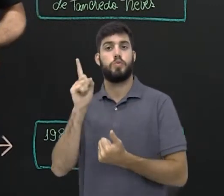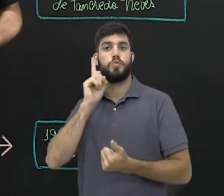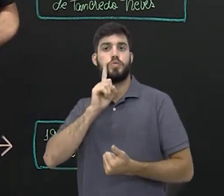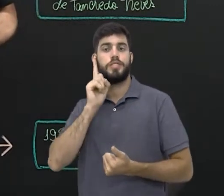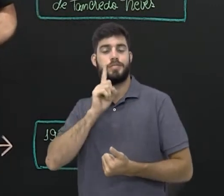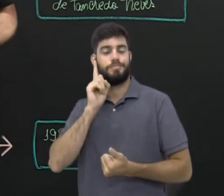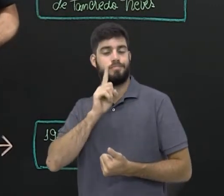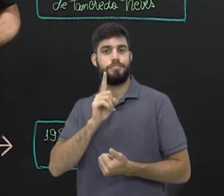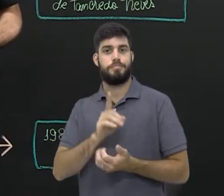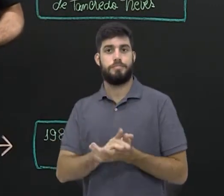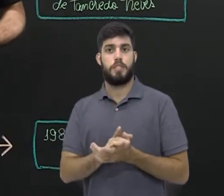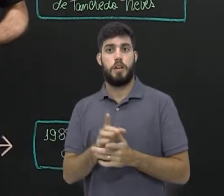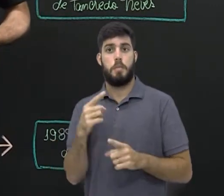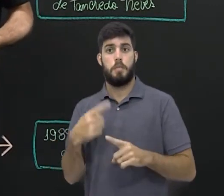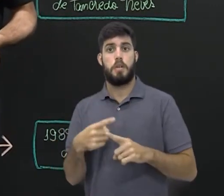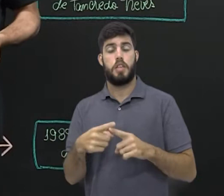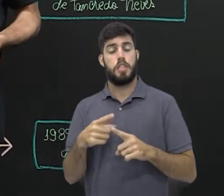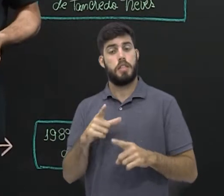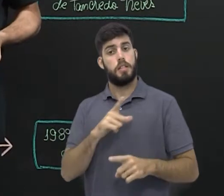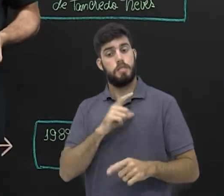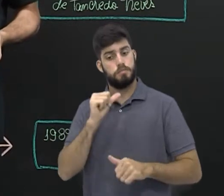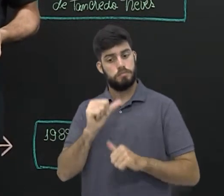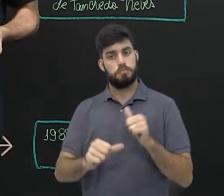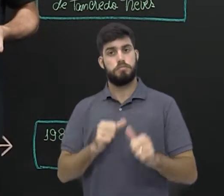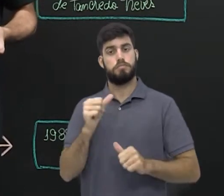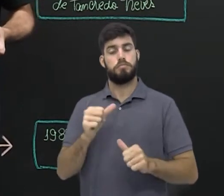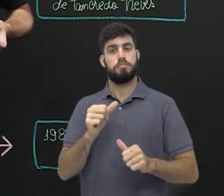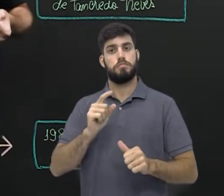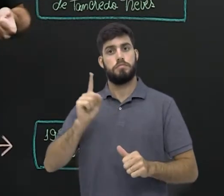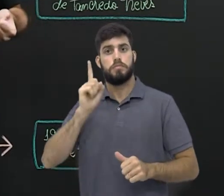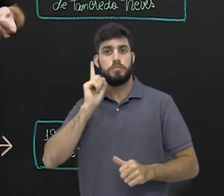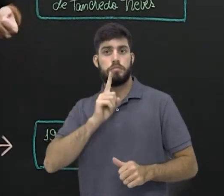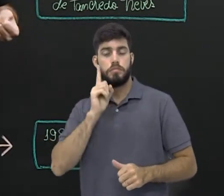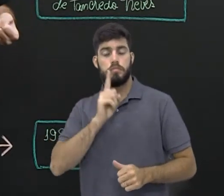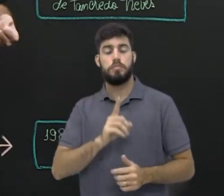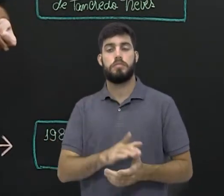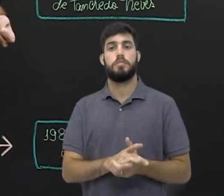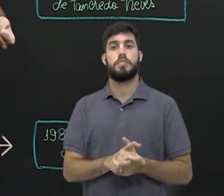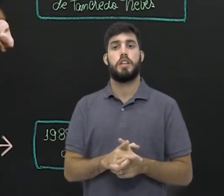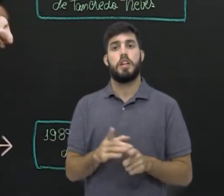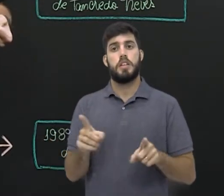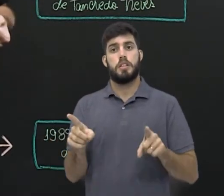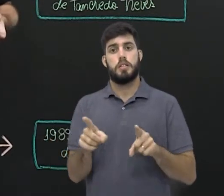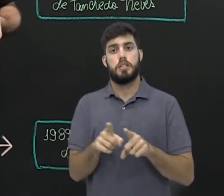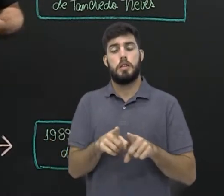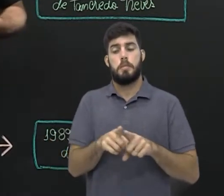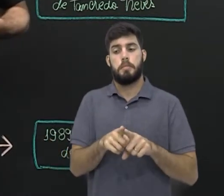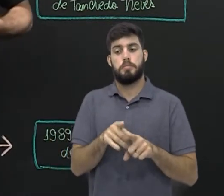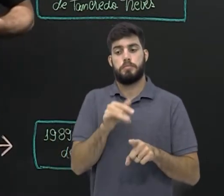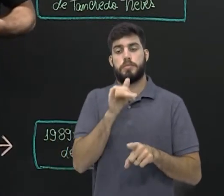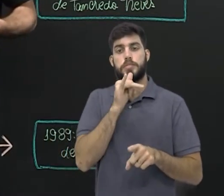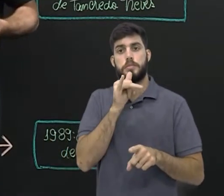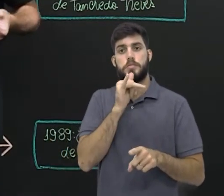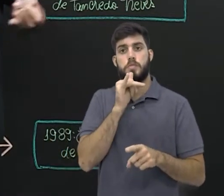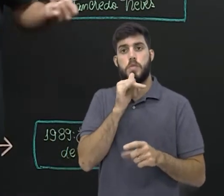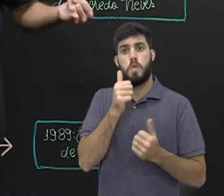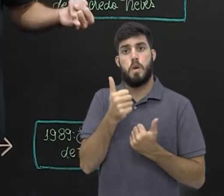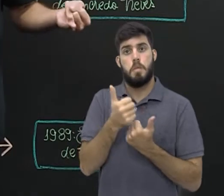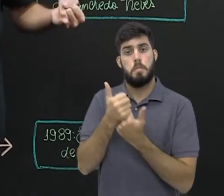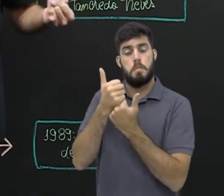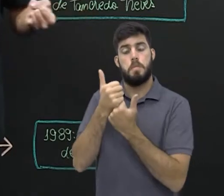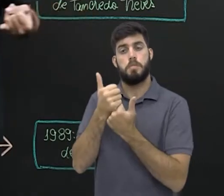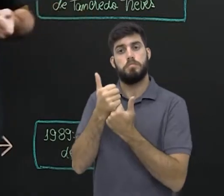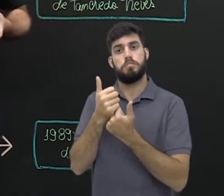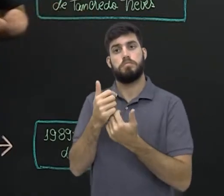mudança na política lá estadunidense e o apoio às ditaduras militares, que foi